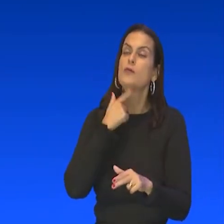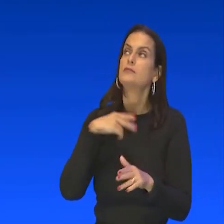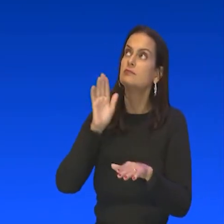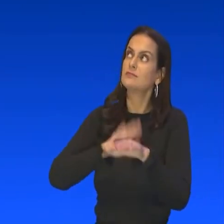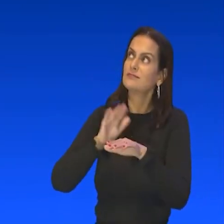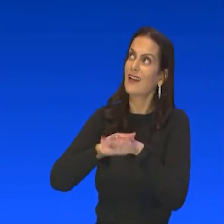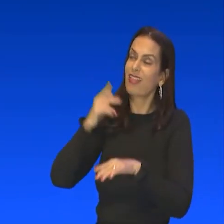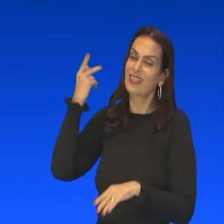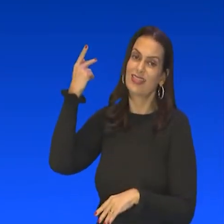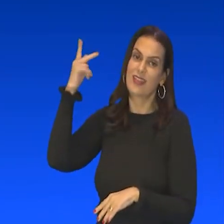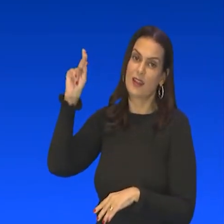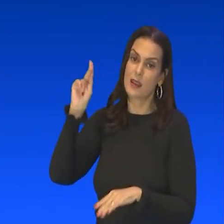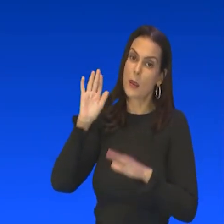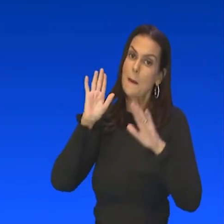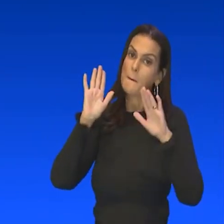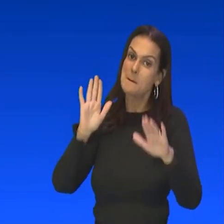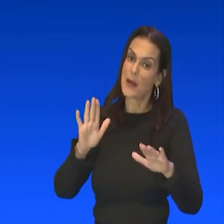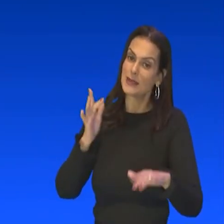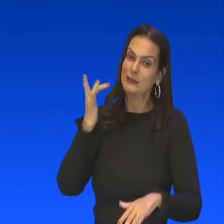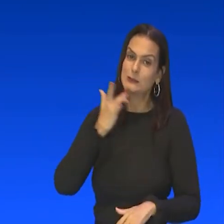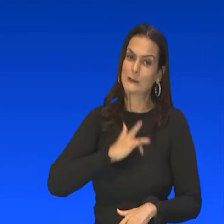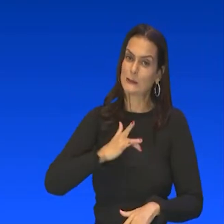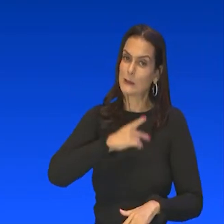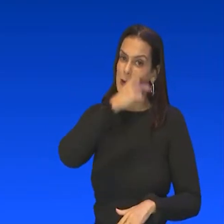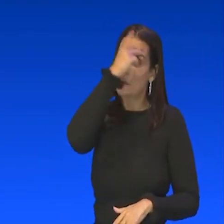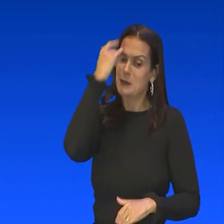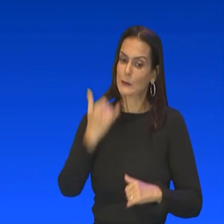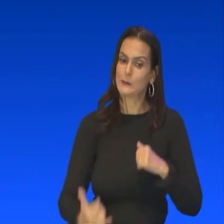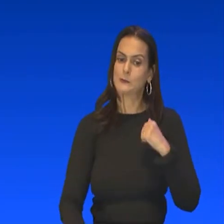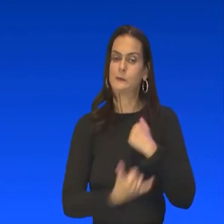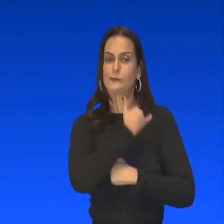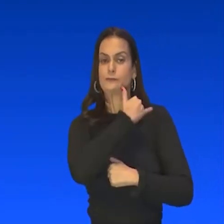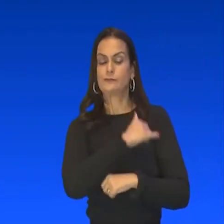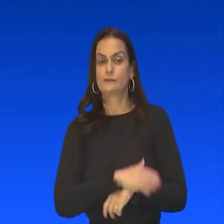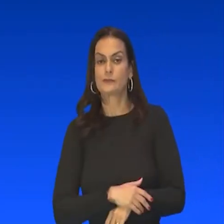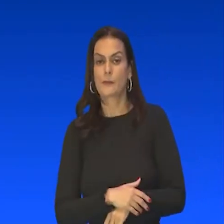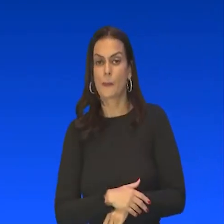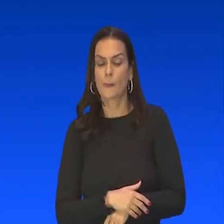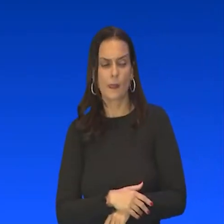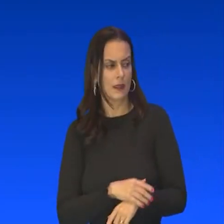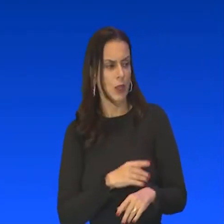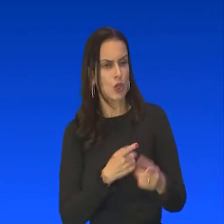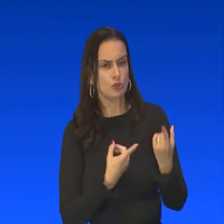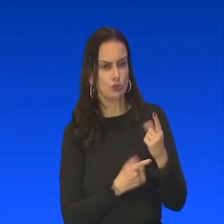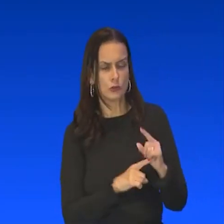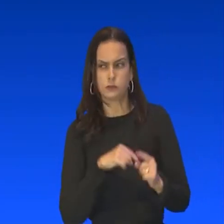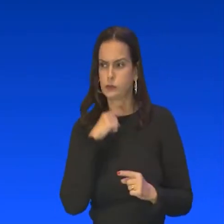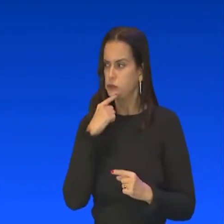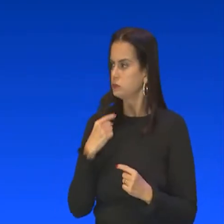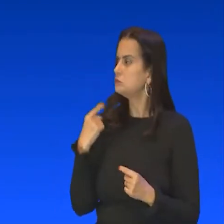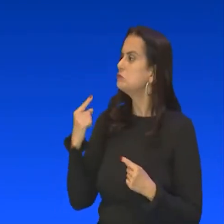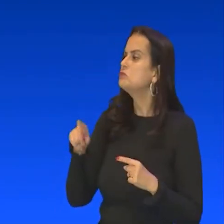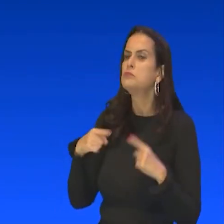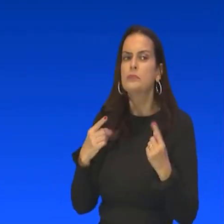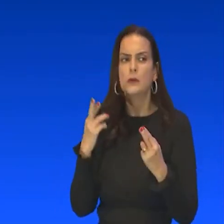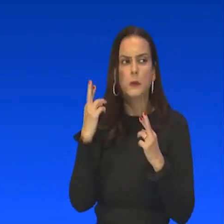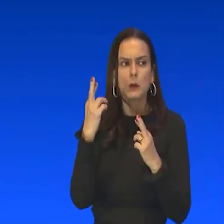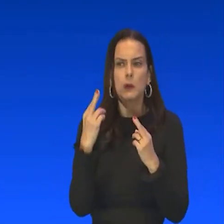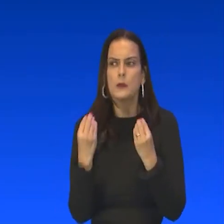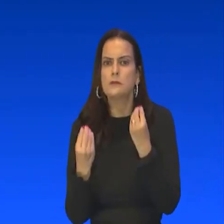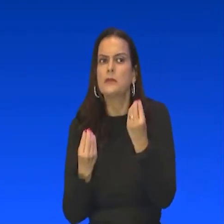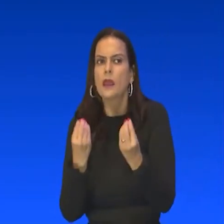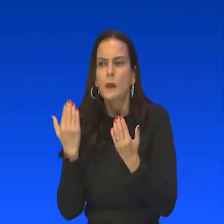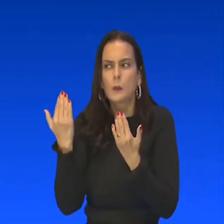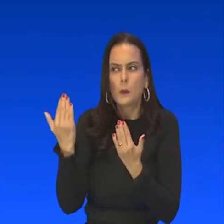por intermédio de quem ele está sendo traído. Então começaram a indagar entre si quem seria, dentre eles, o